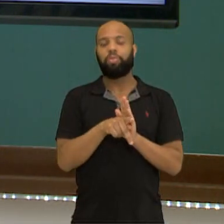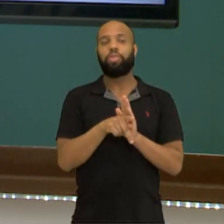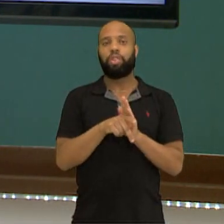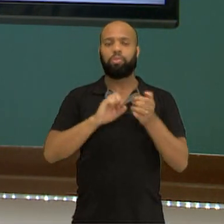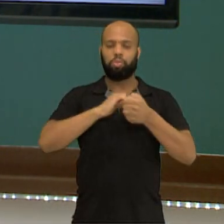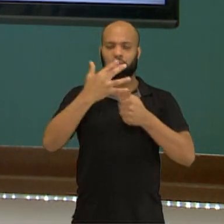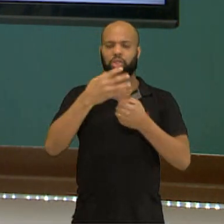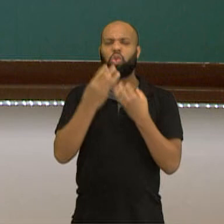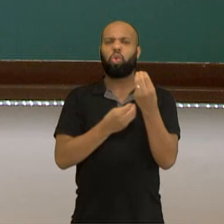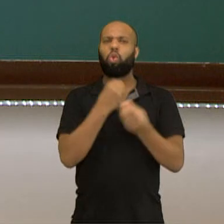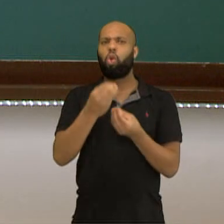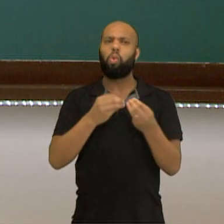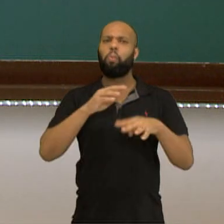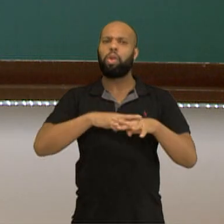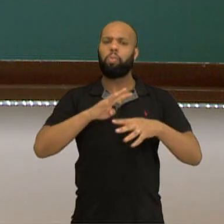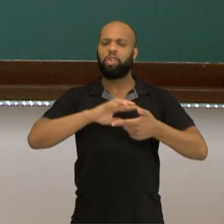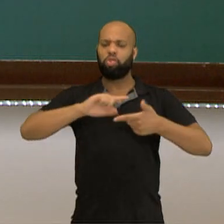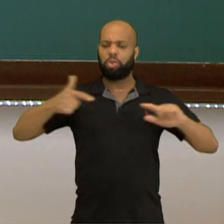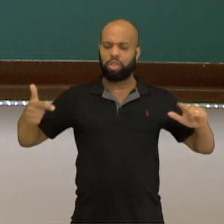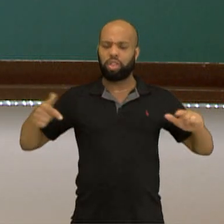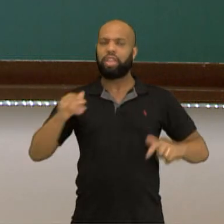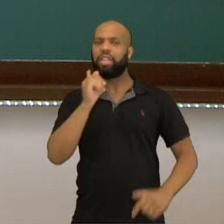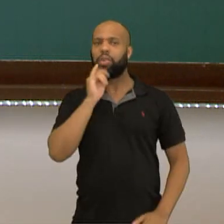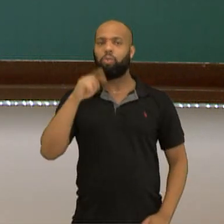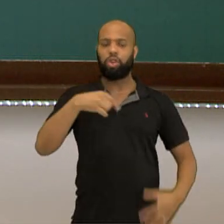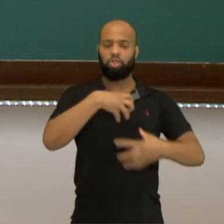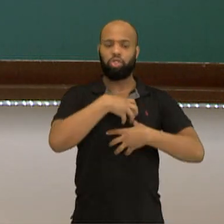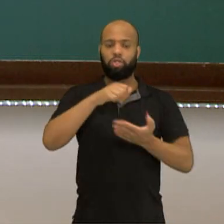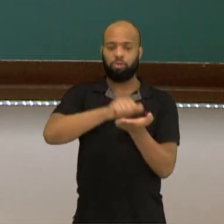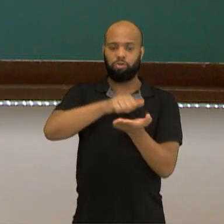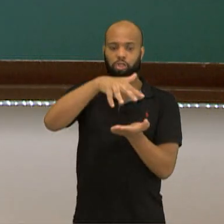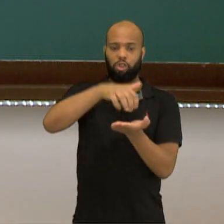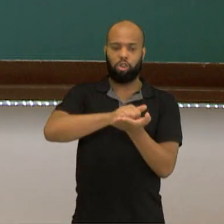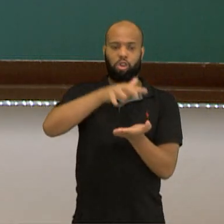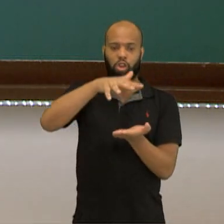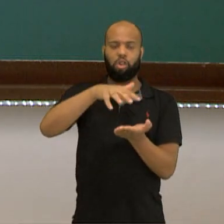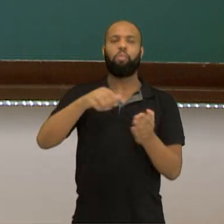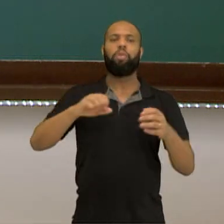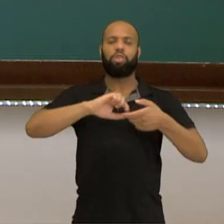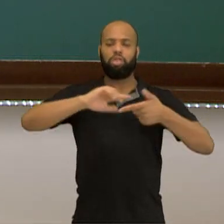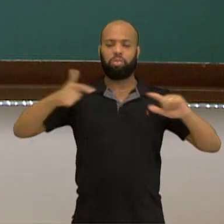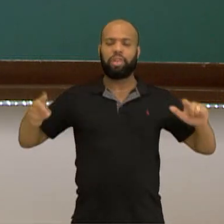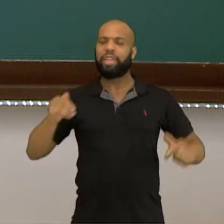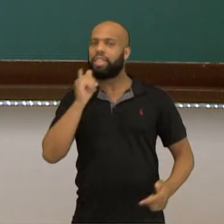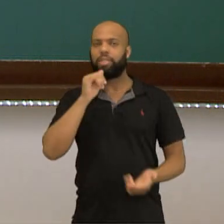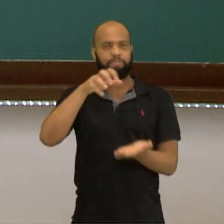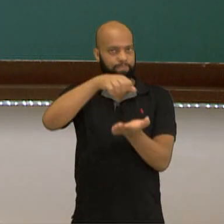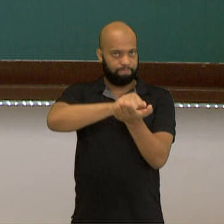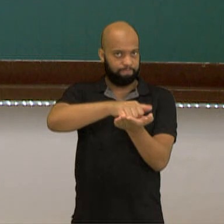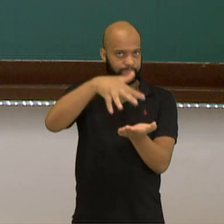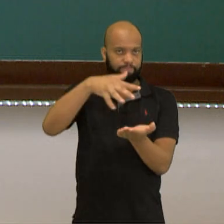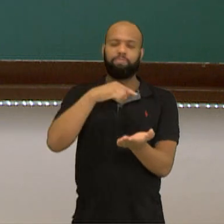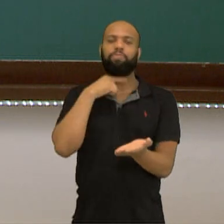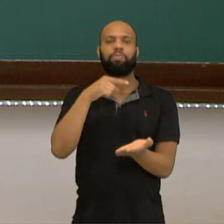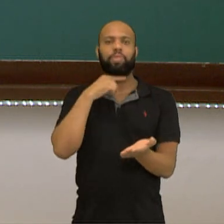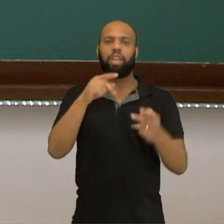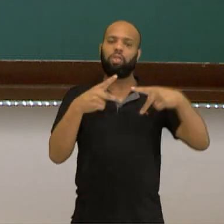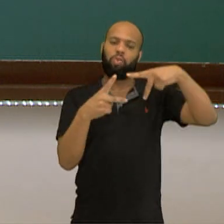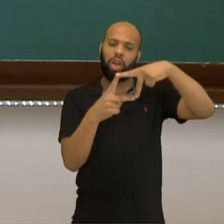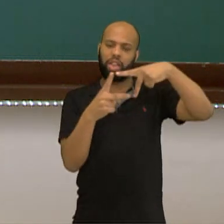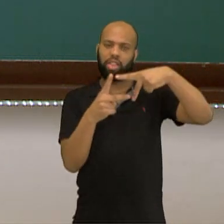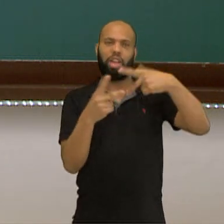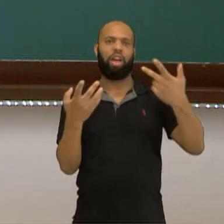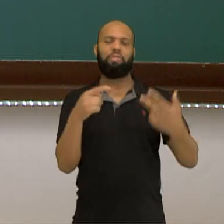Representar geometricamente, sim, numa forma geométrica. Então, por exemplo, eu não posso fazer um quadrado, eu não posso fazer um cubo, eu não